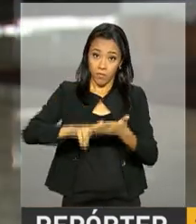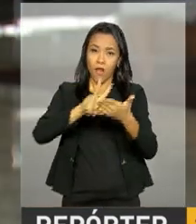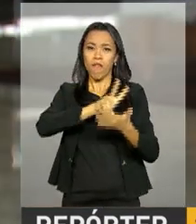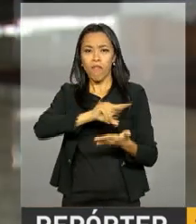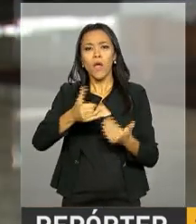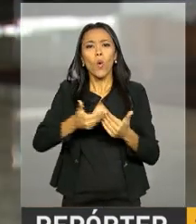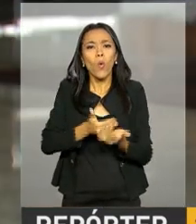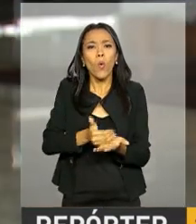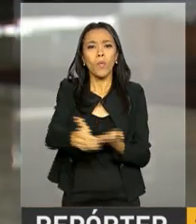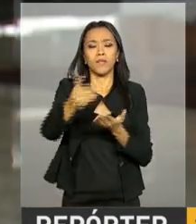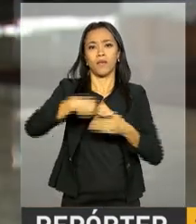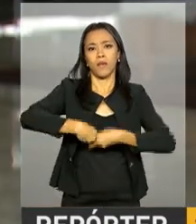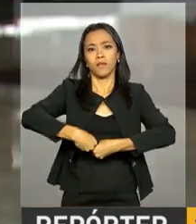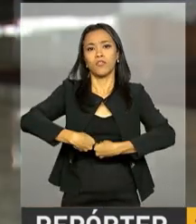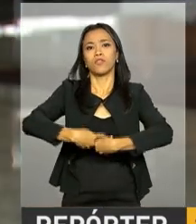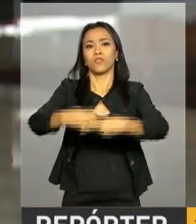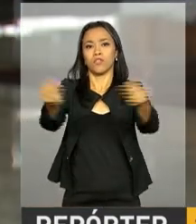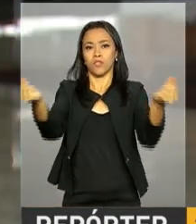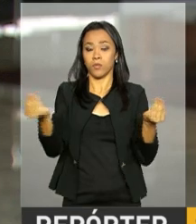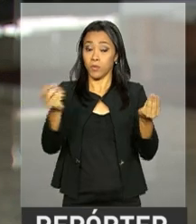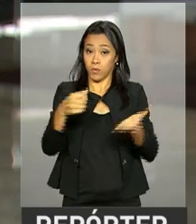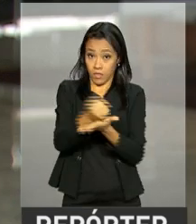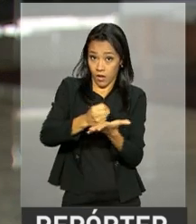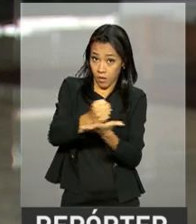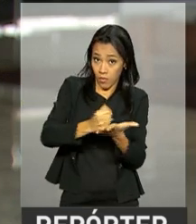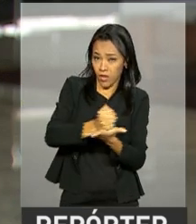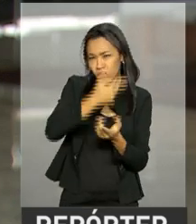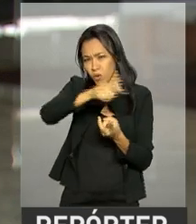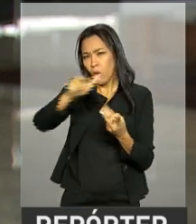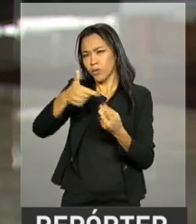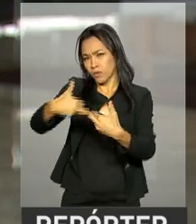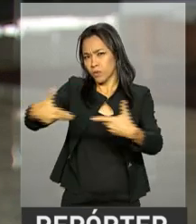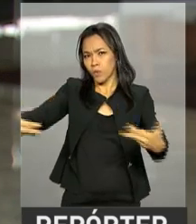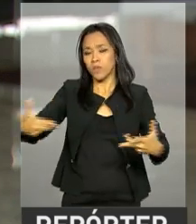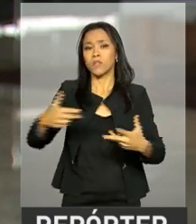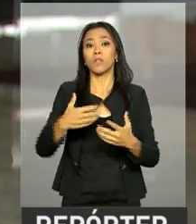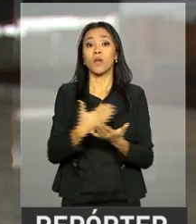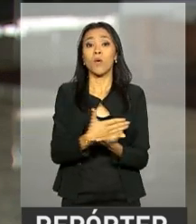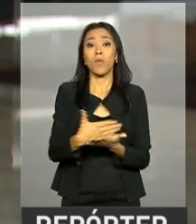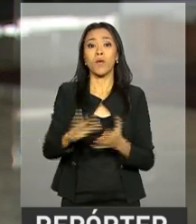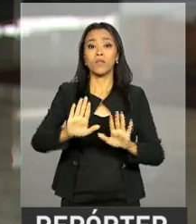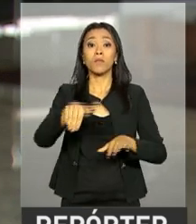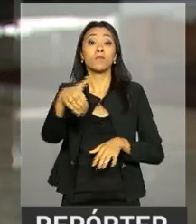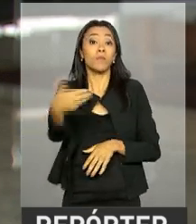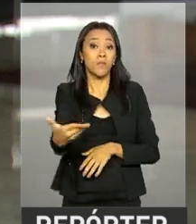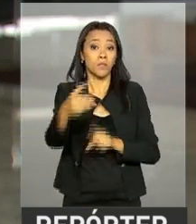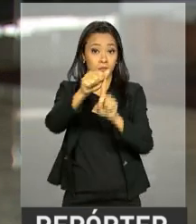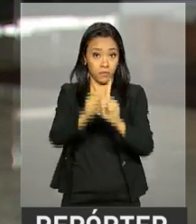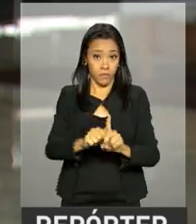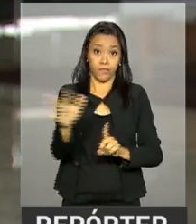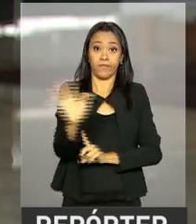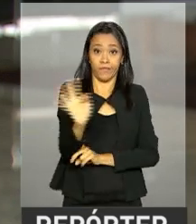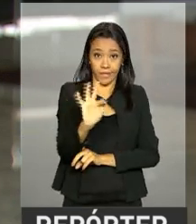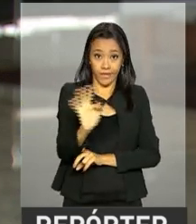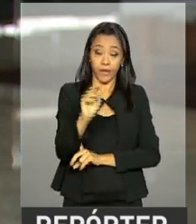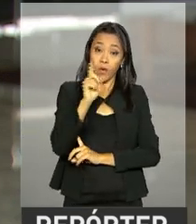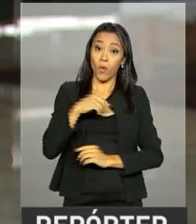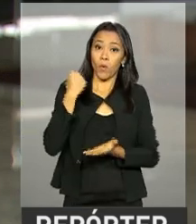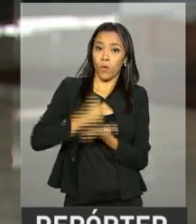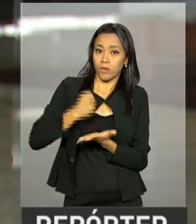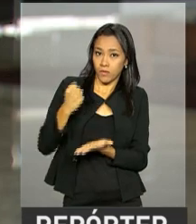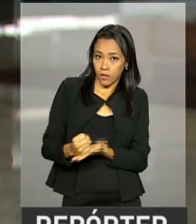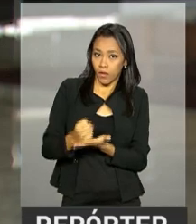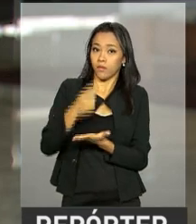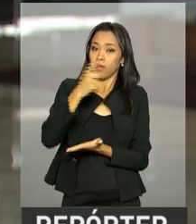medicamentos e outros produtos para o Sistema Único de Saúde o SUS a partir de Fevereiro do ano que vem o contrato entre a empresa